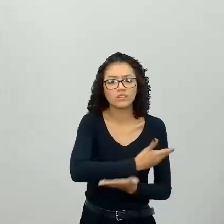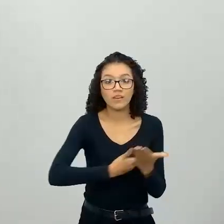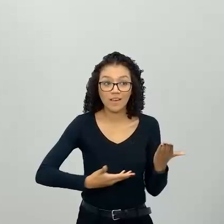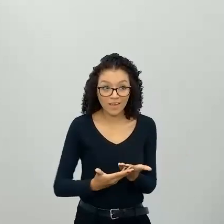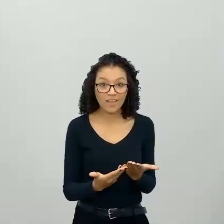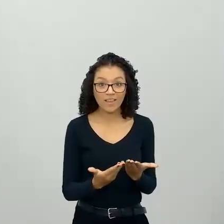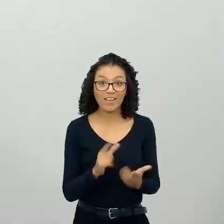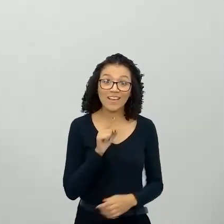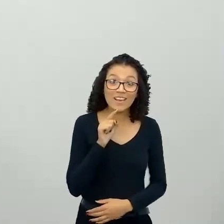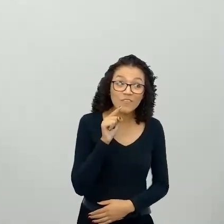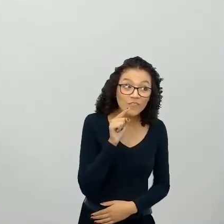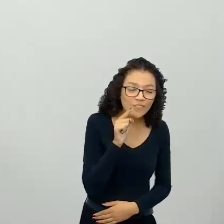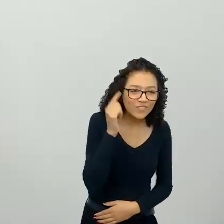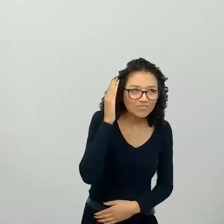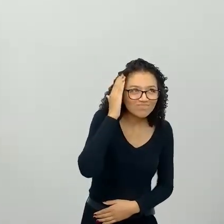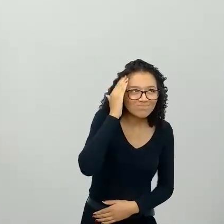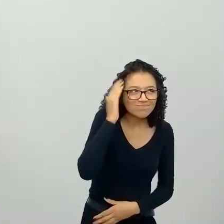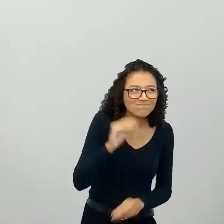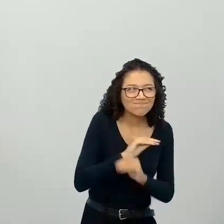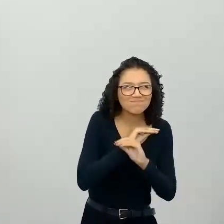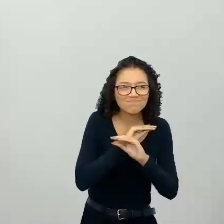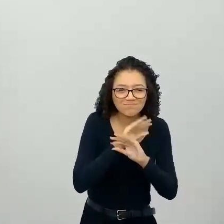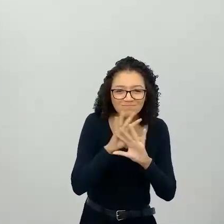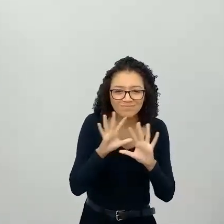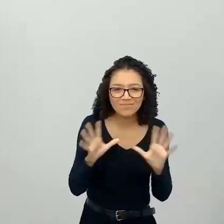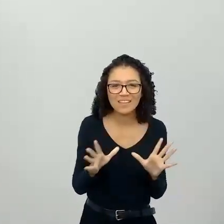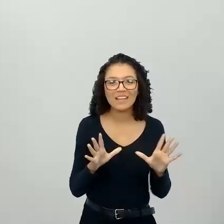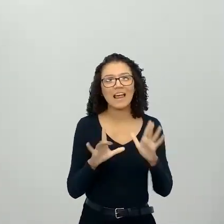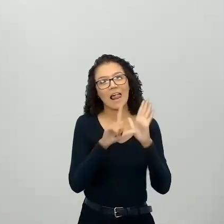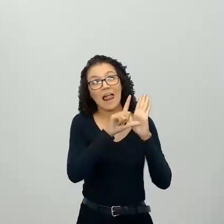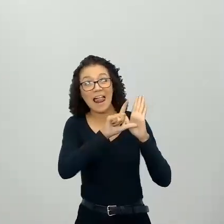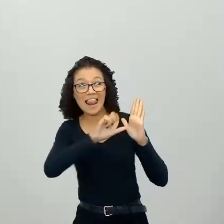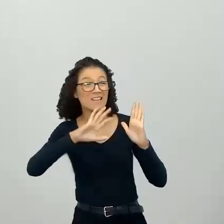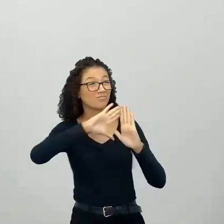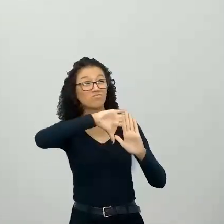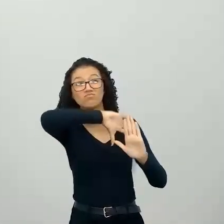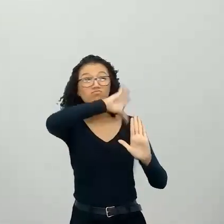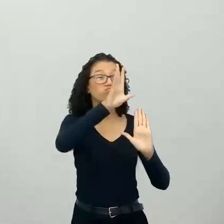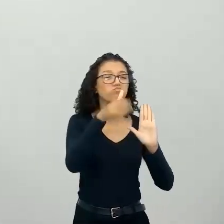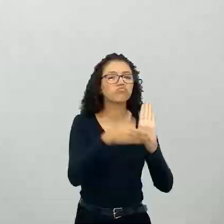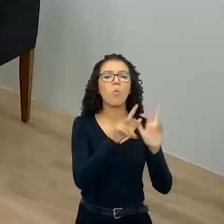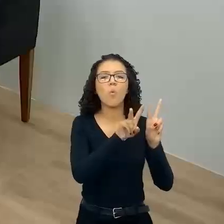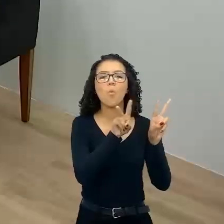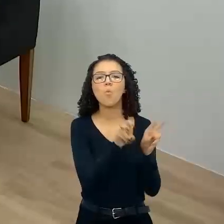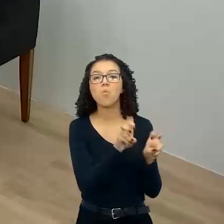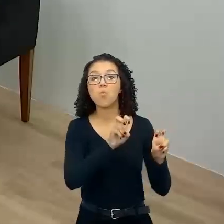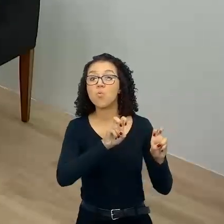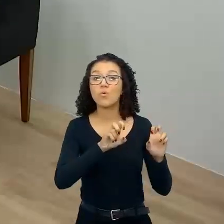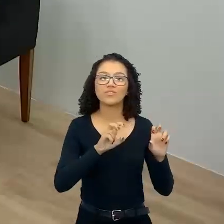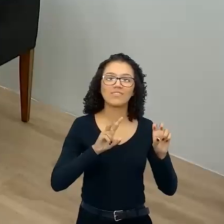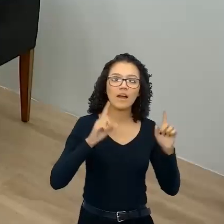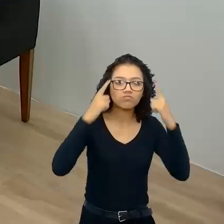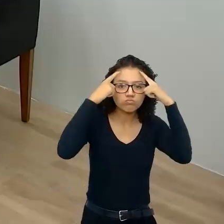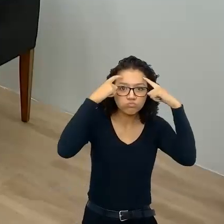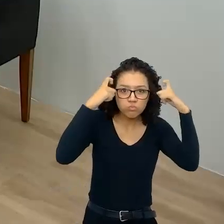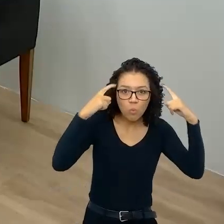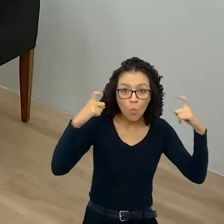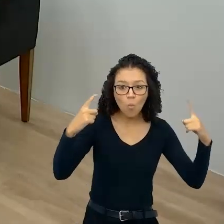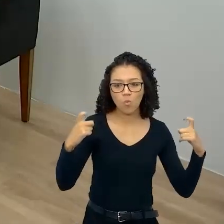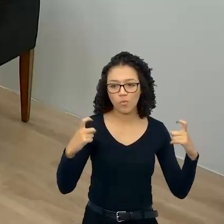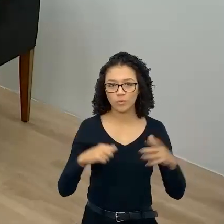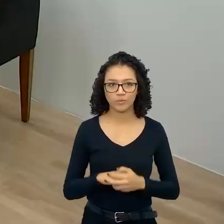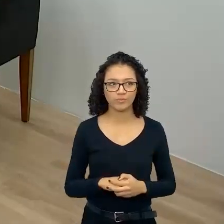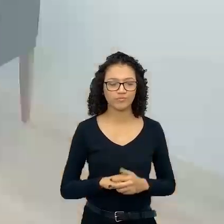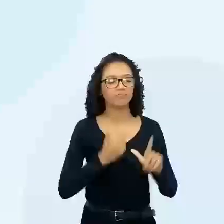caminho histórico que tem das legislações em relação à violência. Correto. Vamos ao próximo slide,